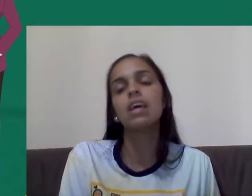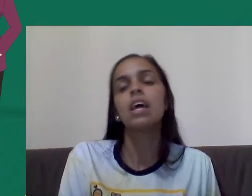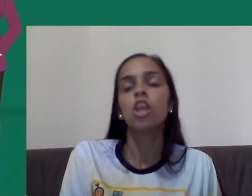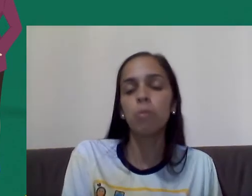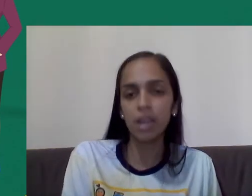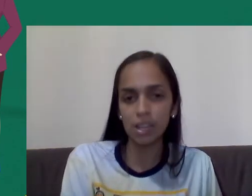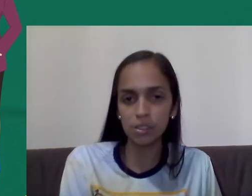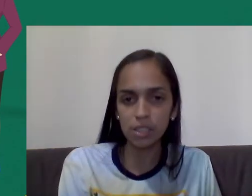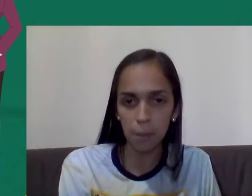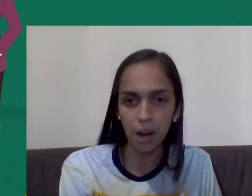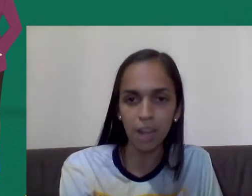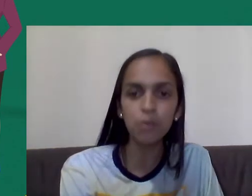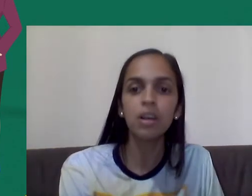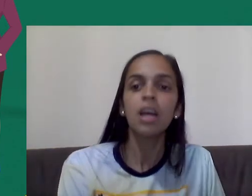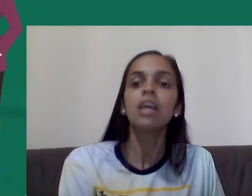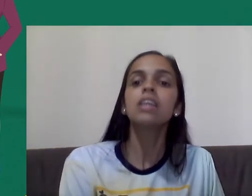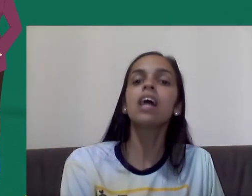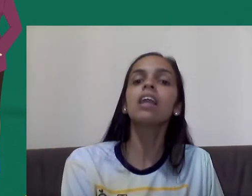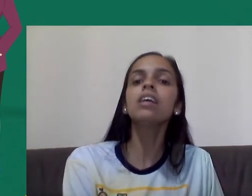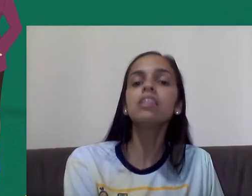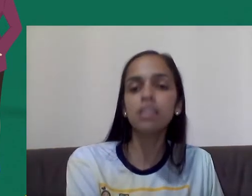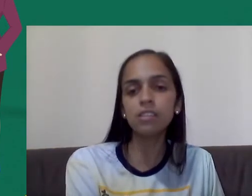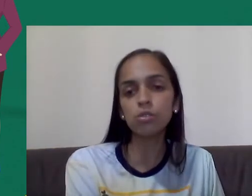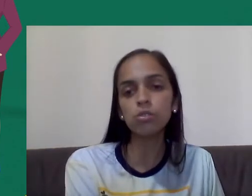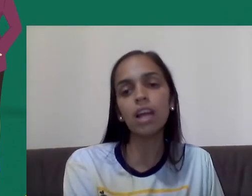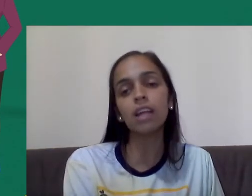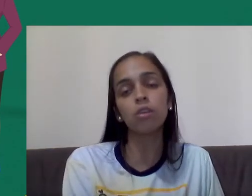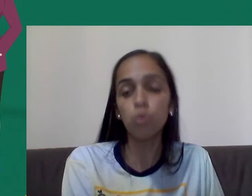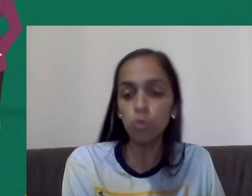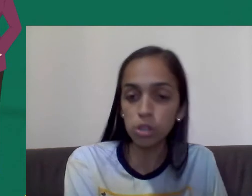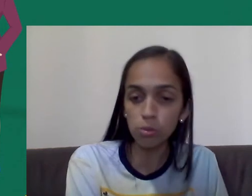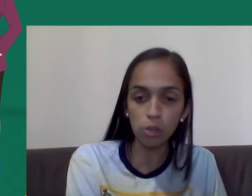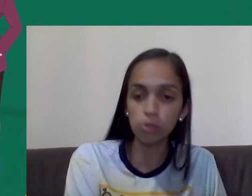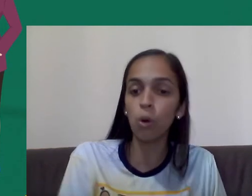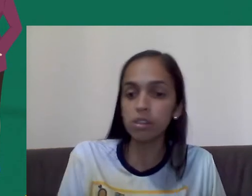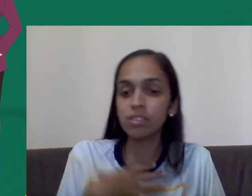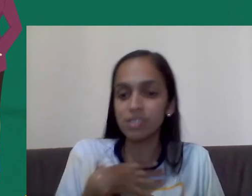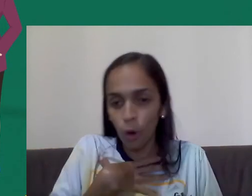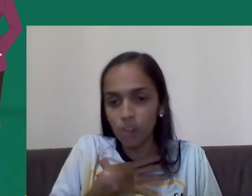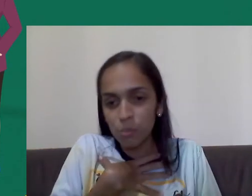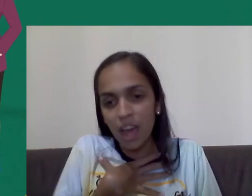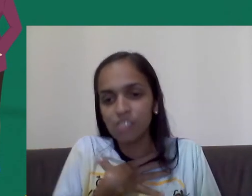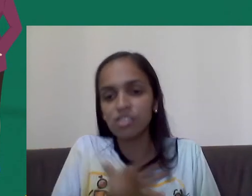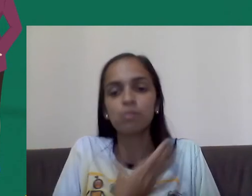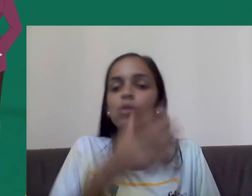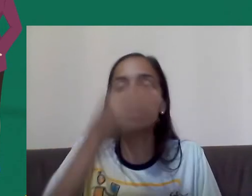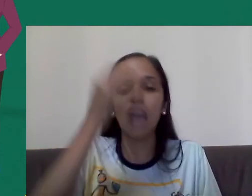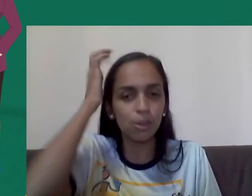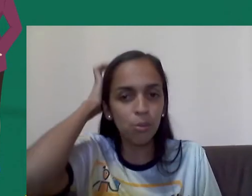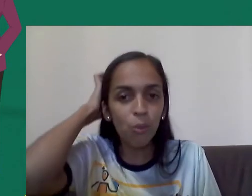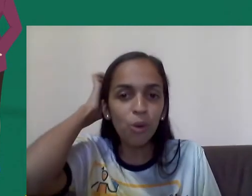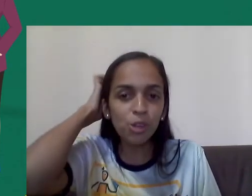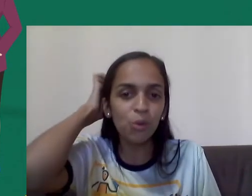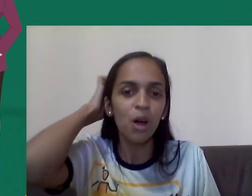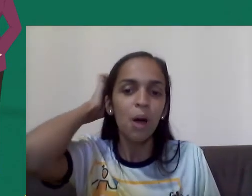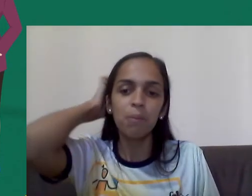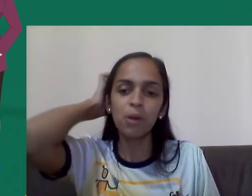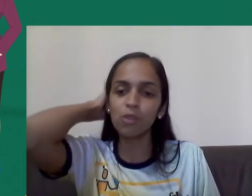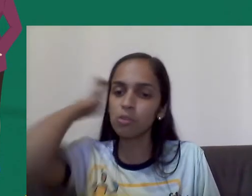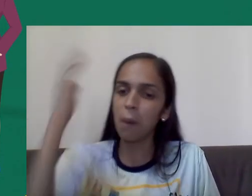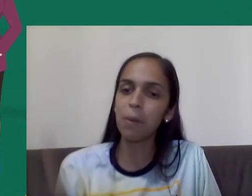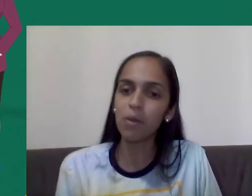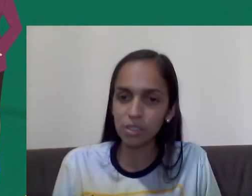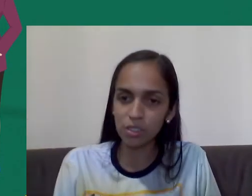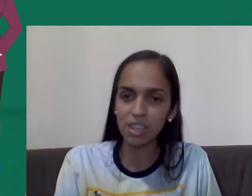principalmente no mercado de trabalho. E além disso, né, elas lutam, nós mulheres temos lutado muito pelo